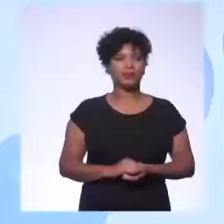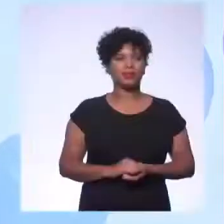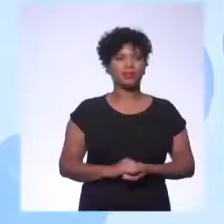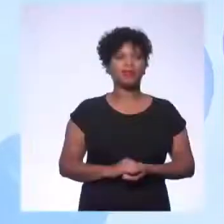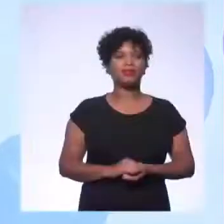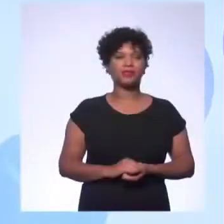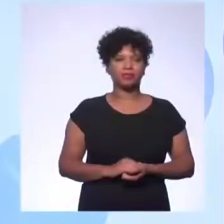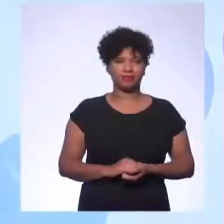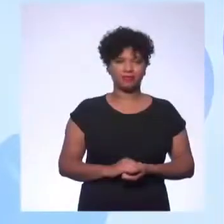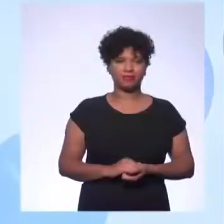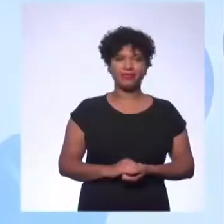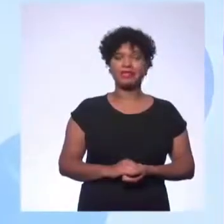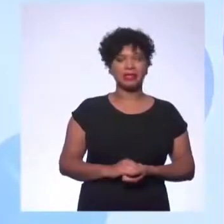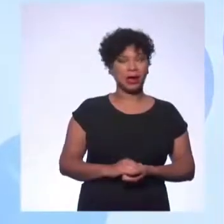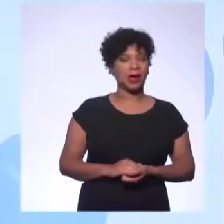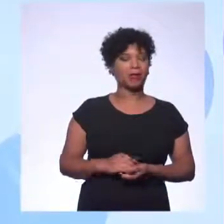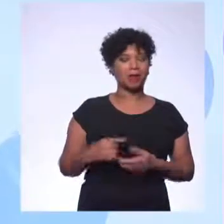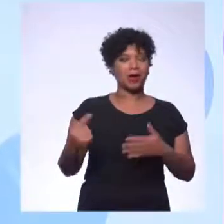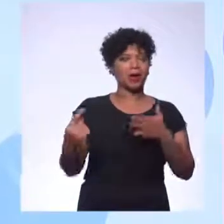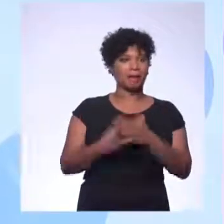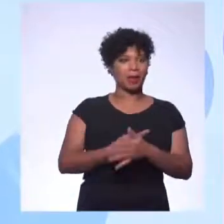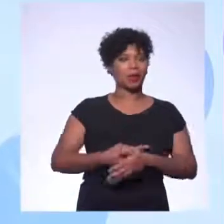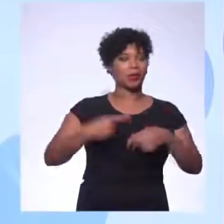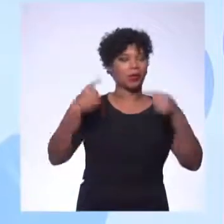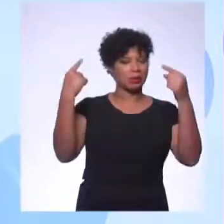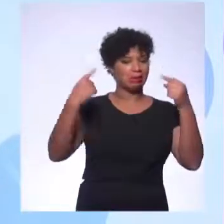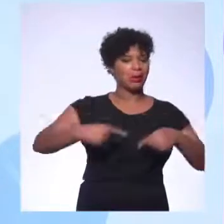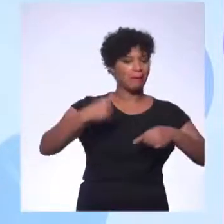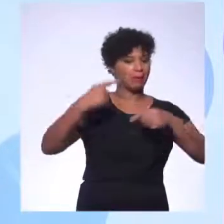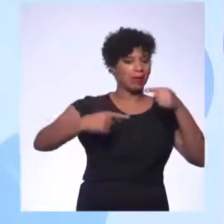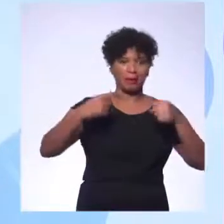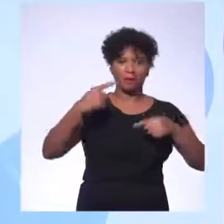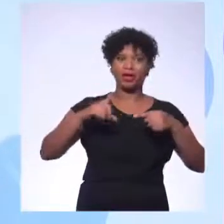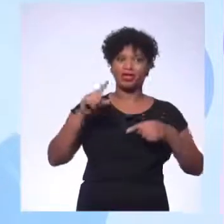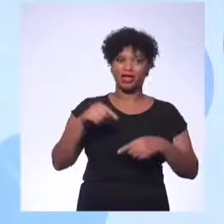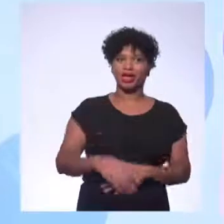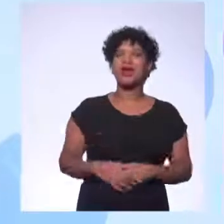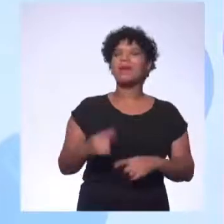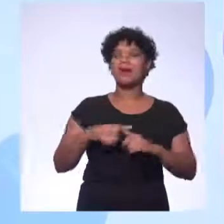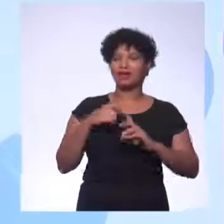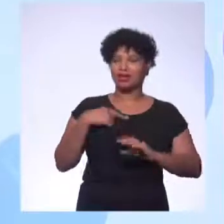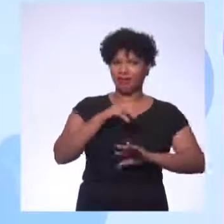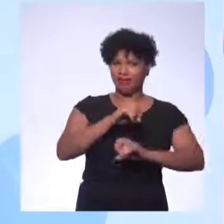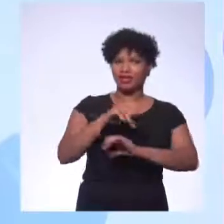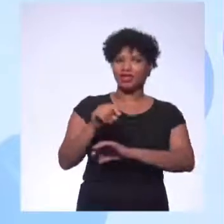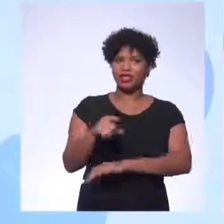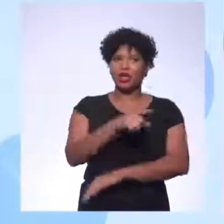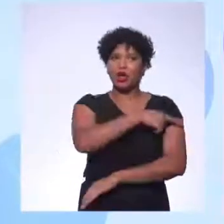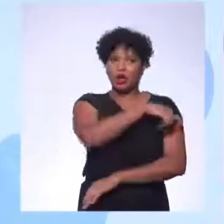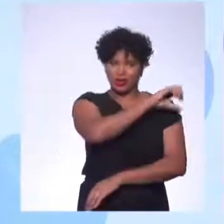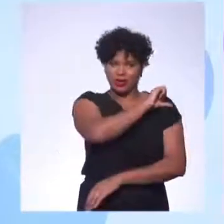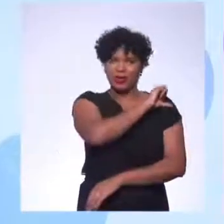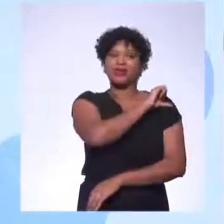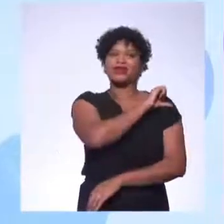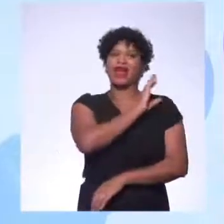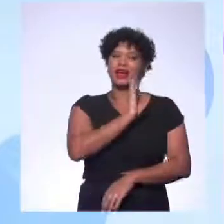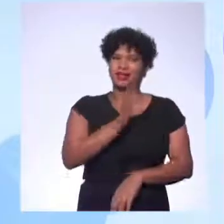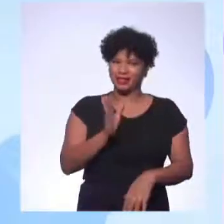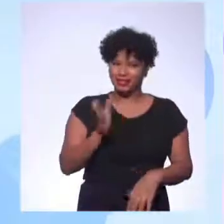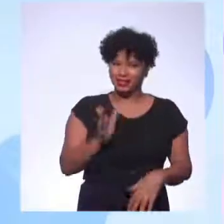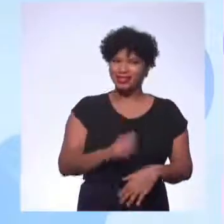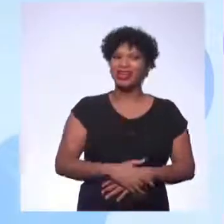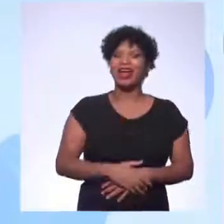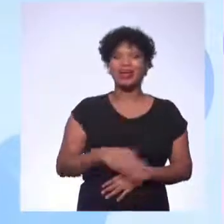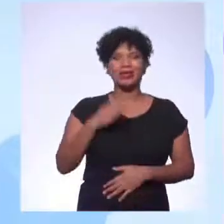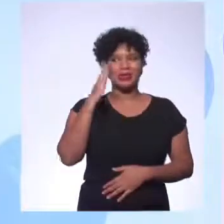Eis a pergunta polêmica, essa de falar de celular para criança, né? E eu que já dei aula para os últimos anos do Fundamental 2, sei como